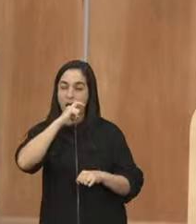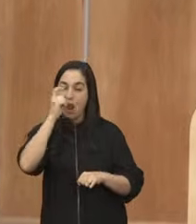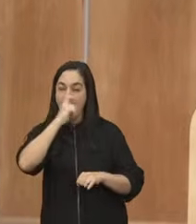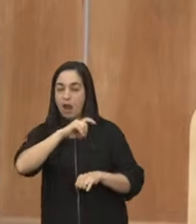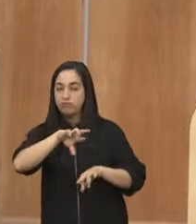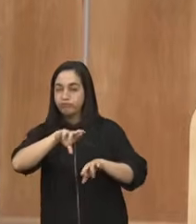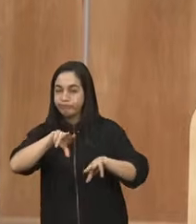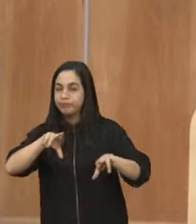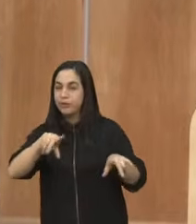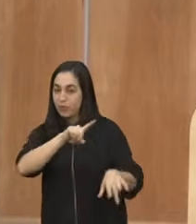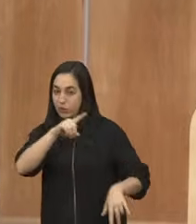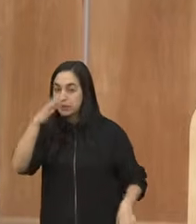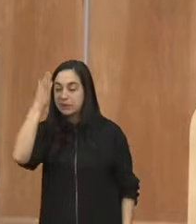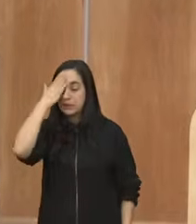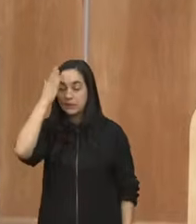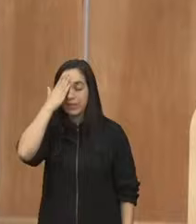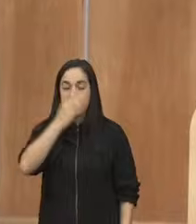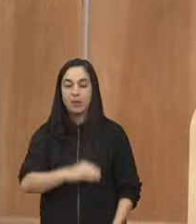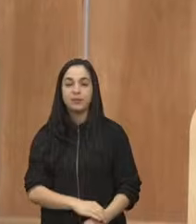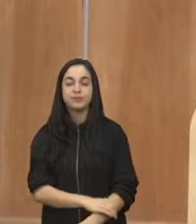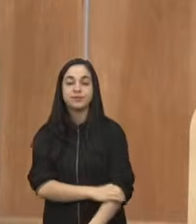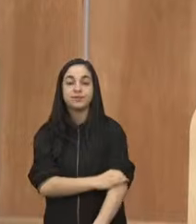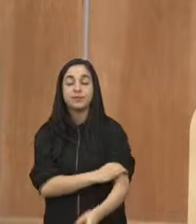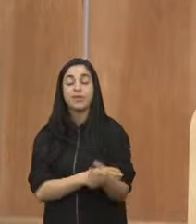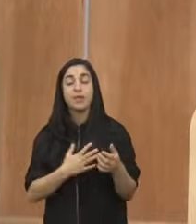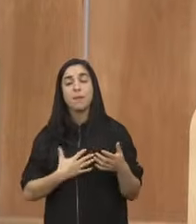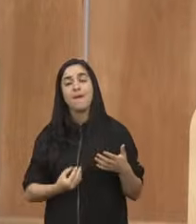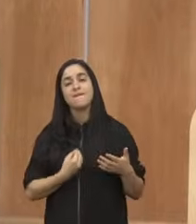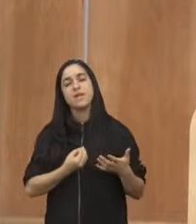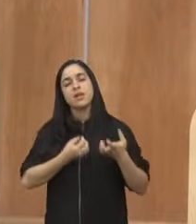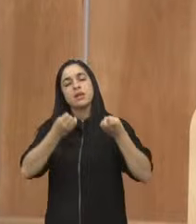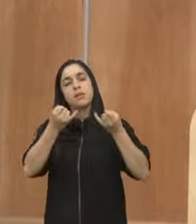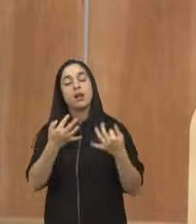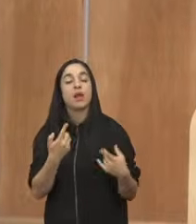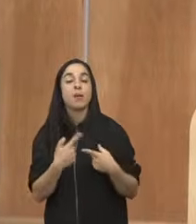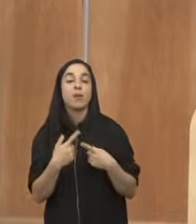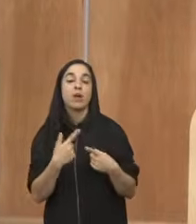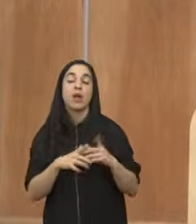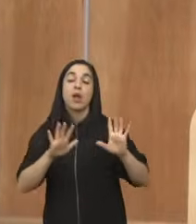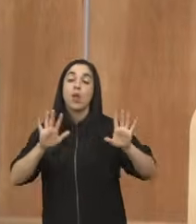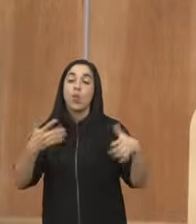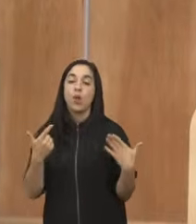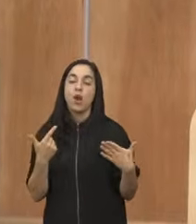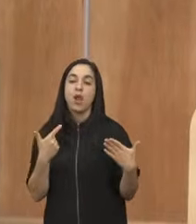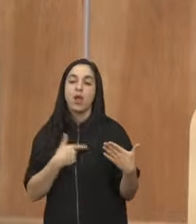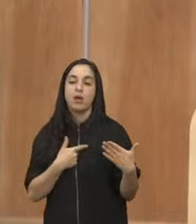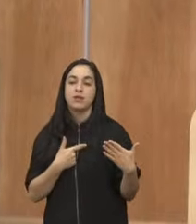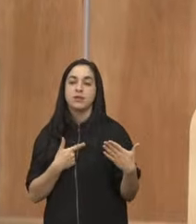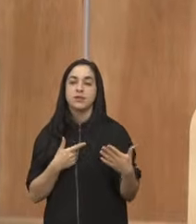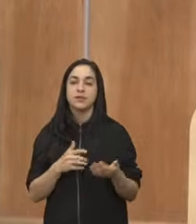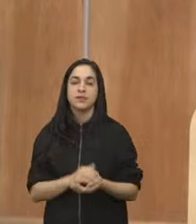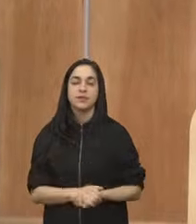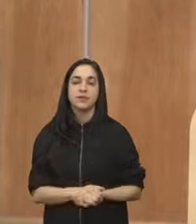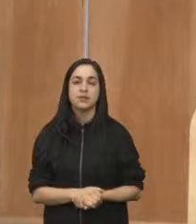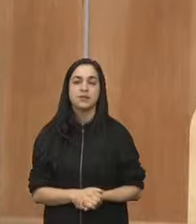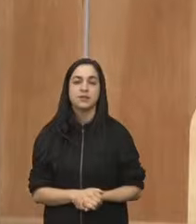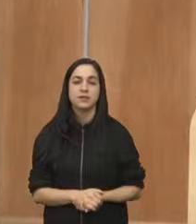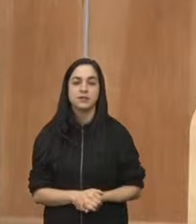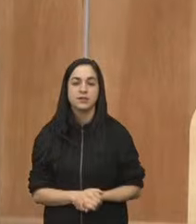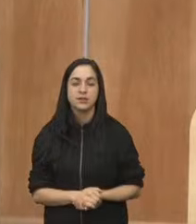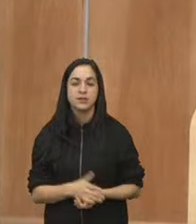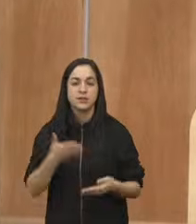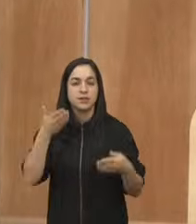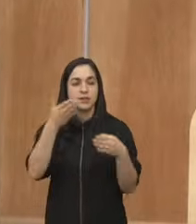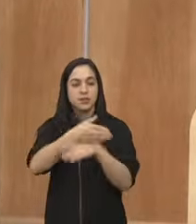disso. Então eu contei um pouco da minha trajetória, porque eu, quando eu entrei no estágio na prefeitura, no final dos anos